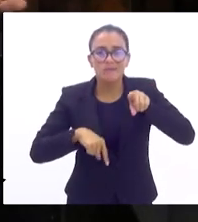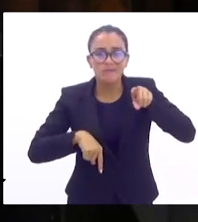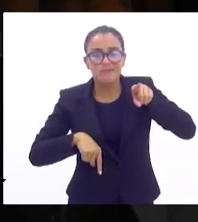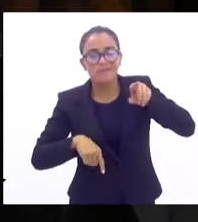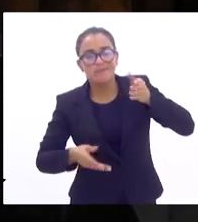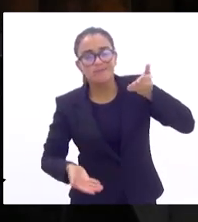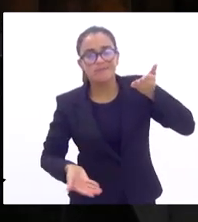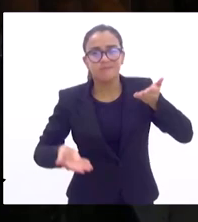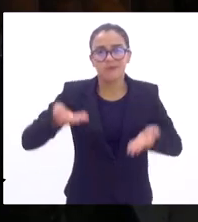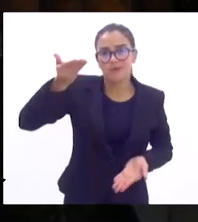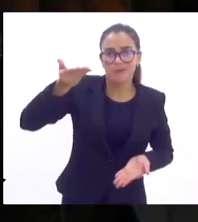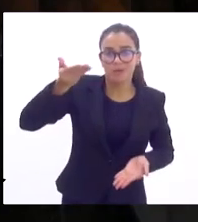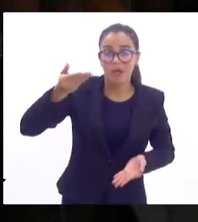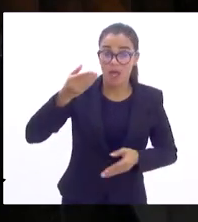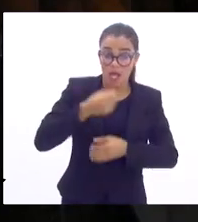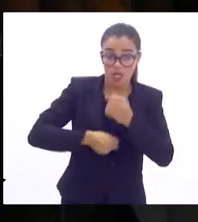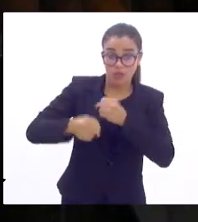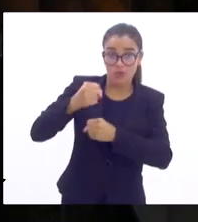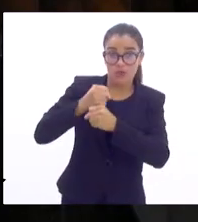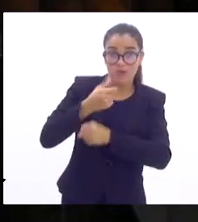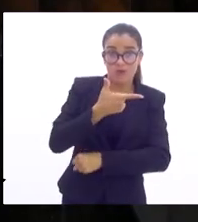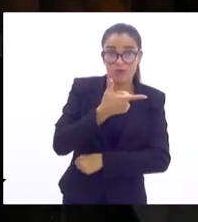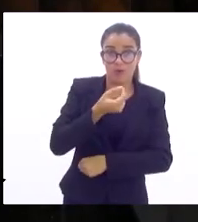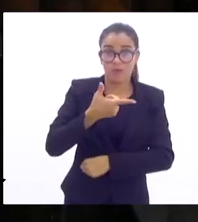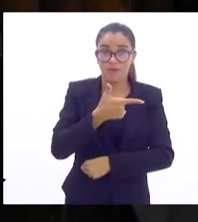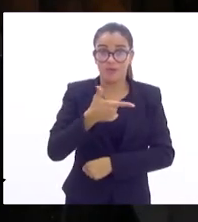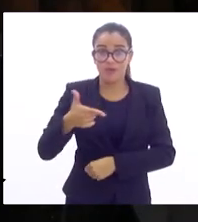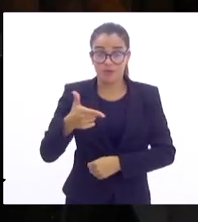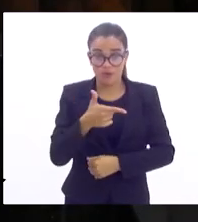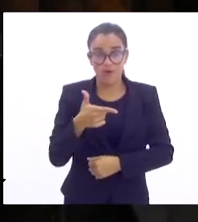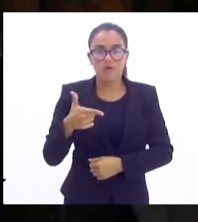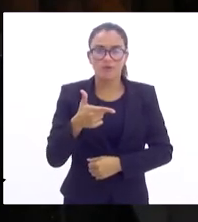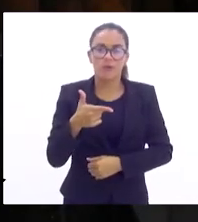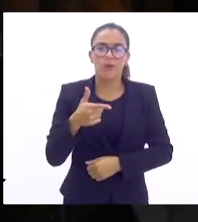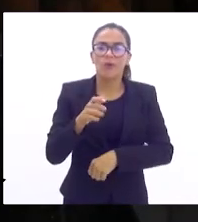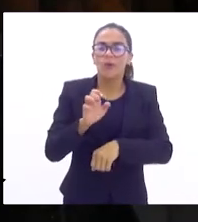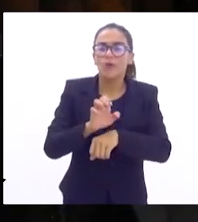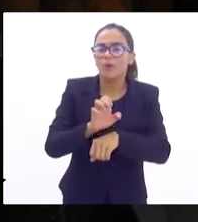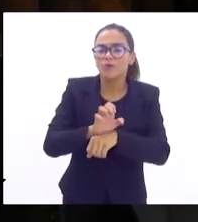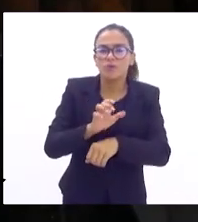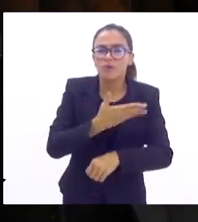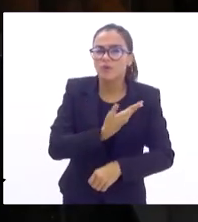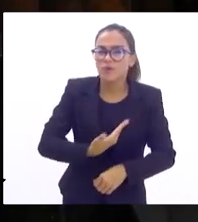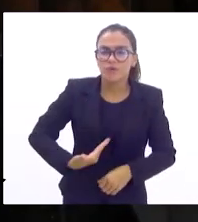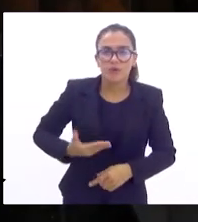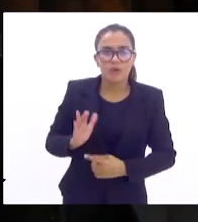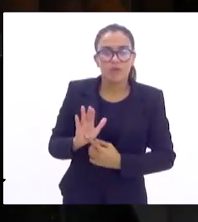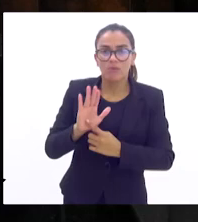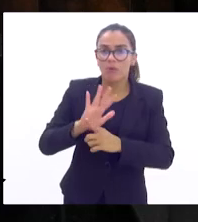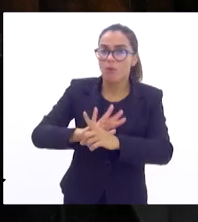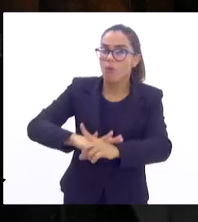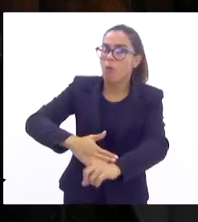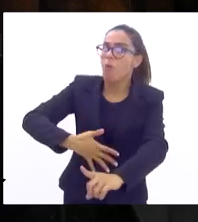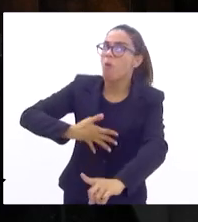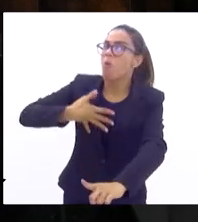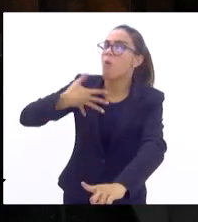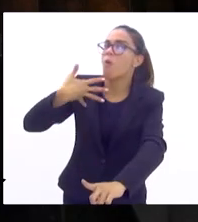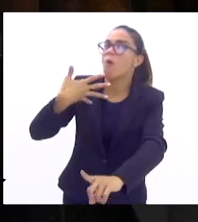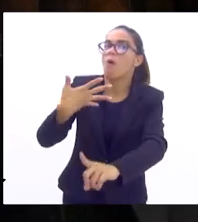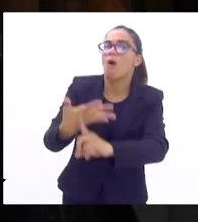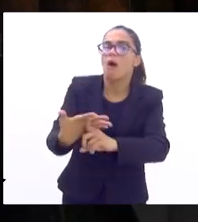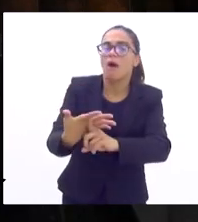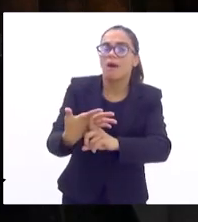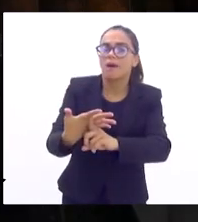no ano que terminou 22 o estado apresentou superavit mas